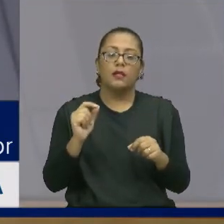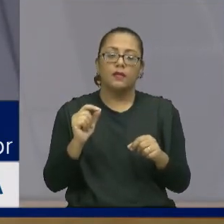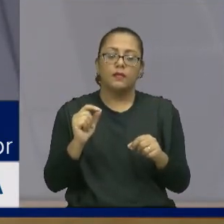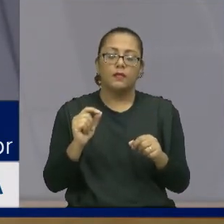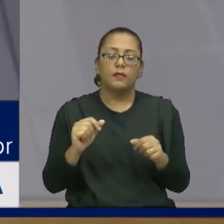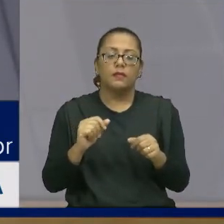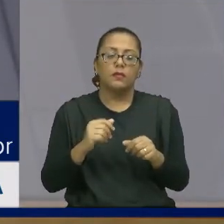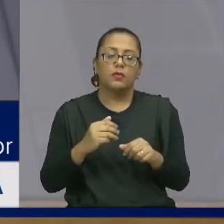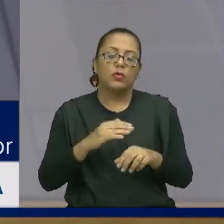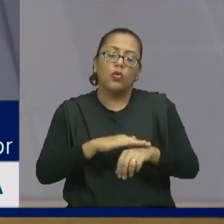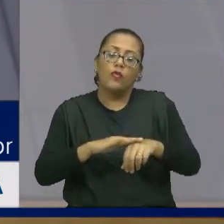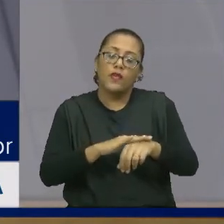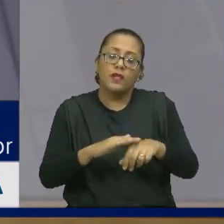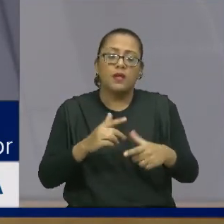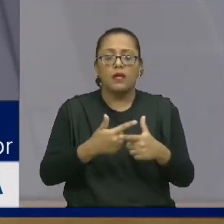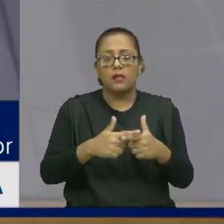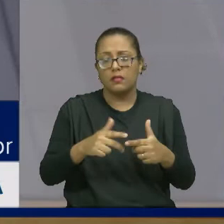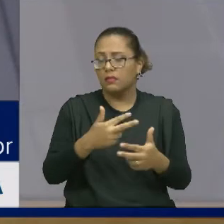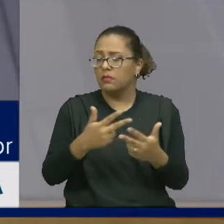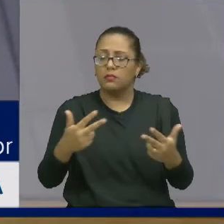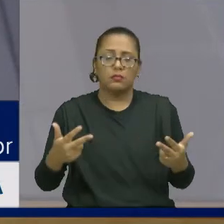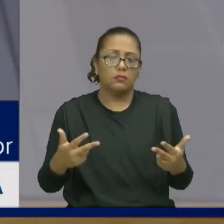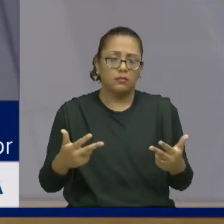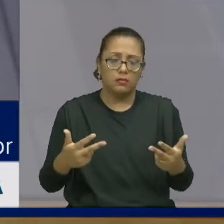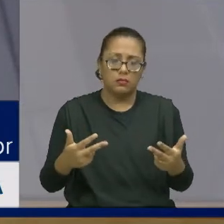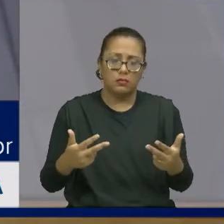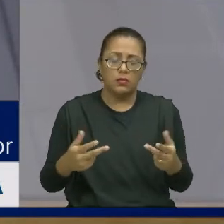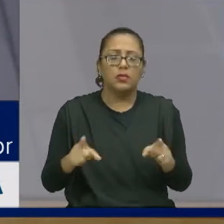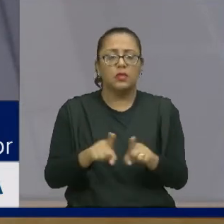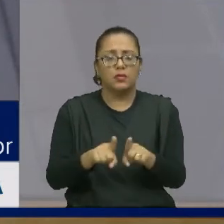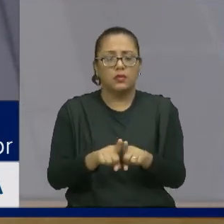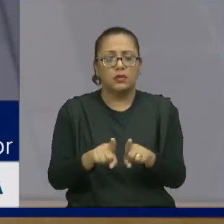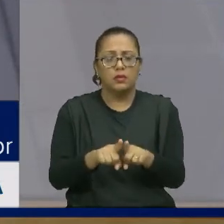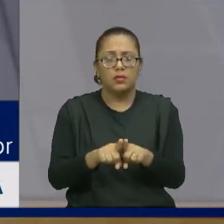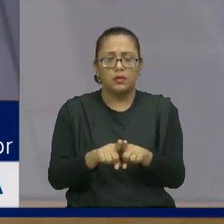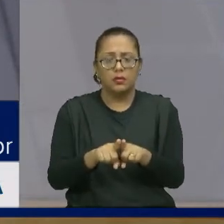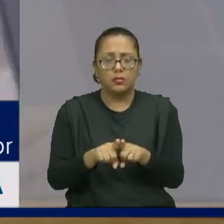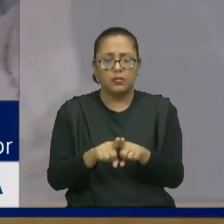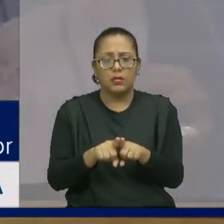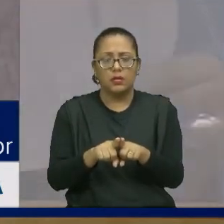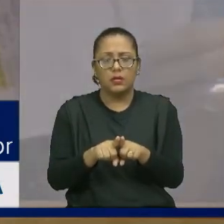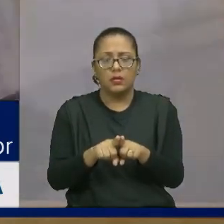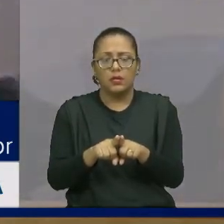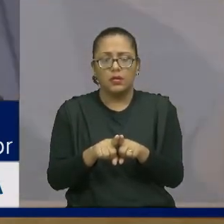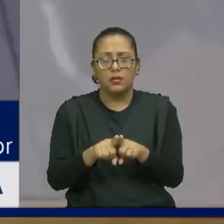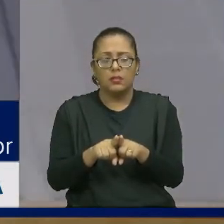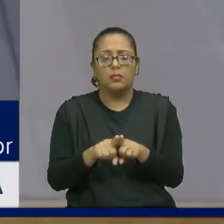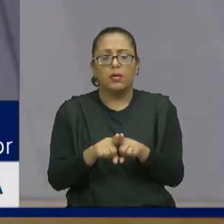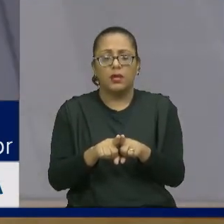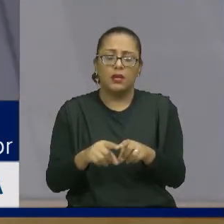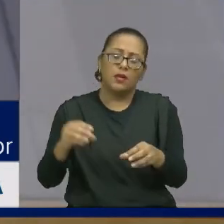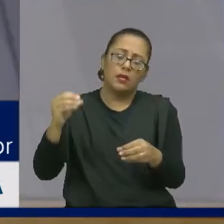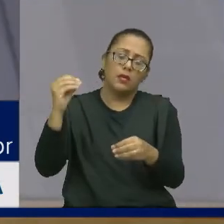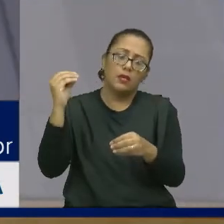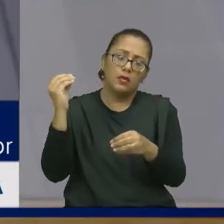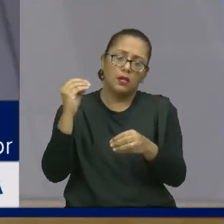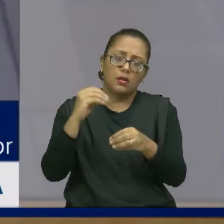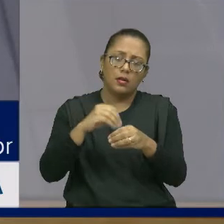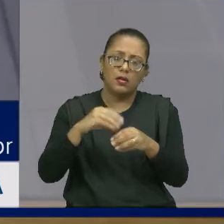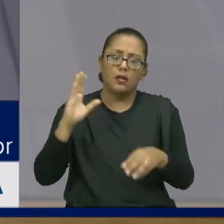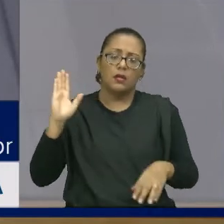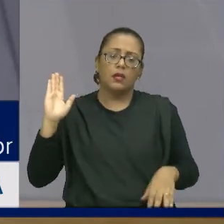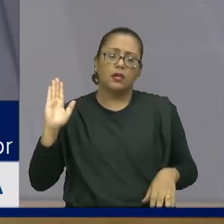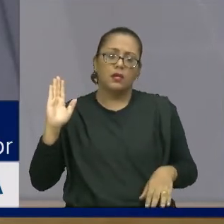assuntos, como a imposição de restrições para a eleição de conselheiros. Entre